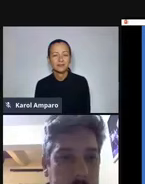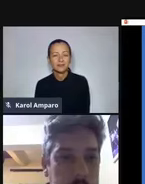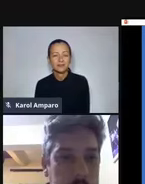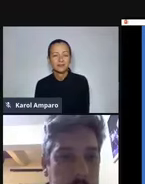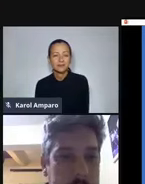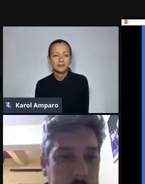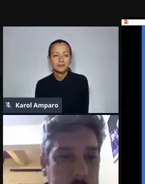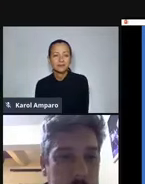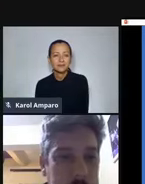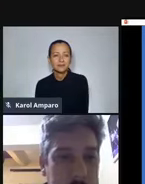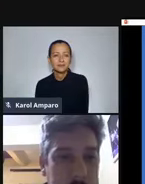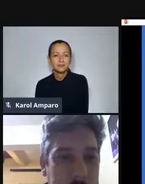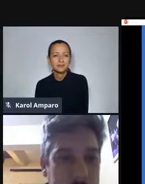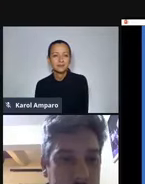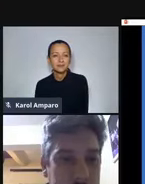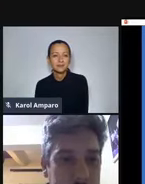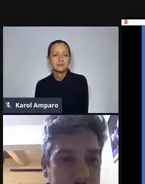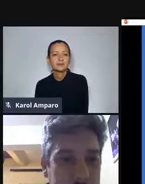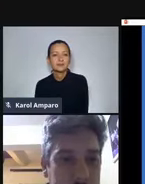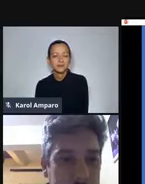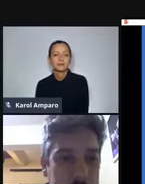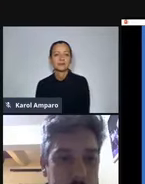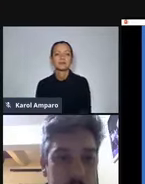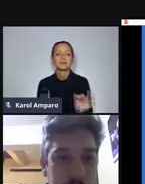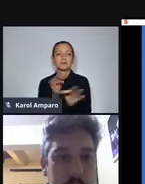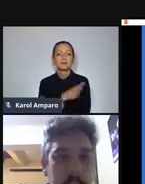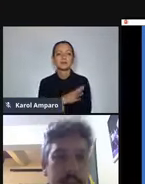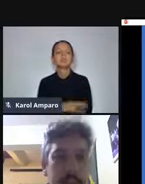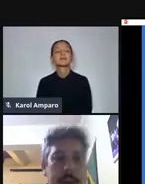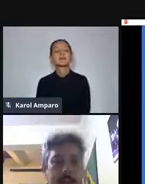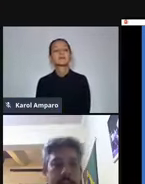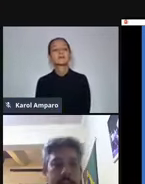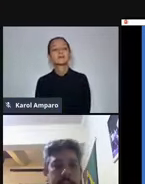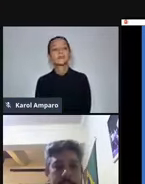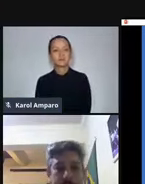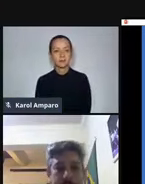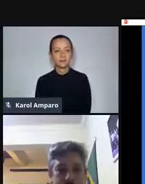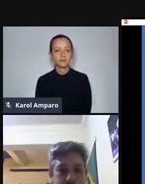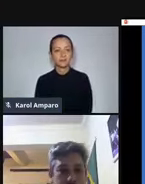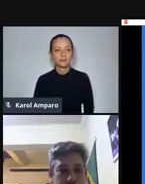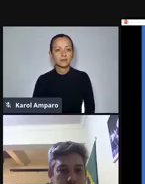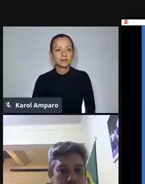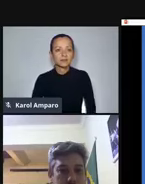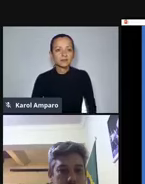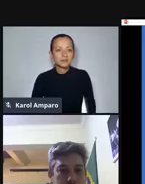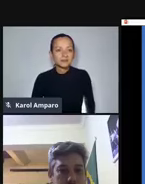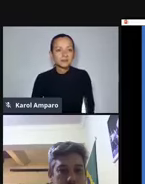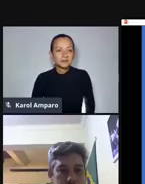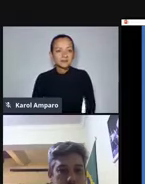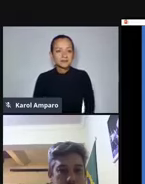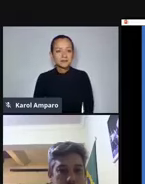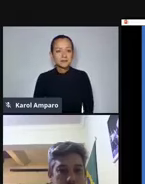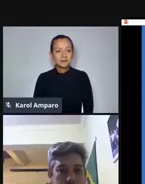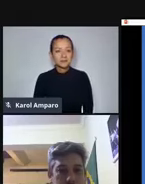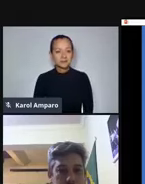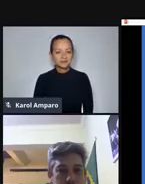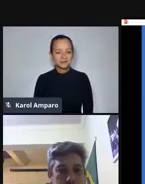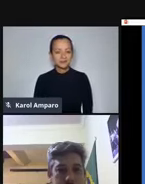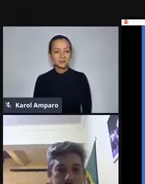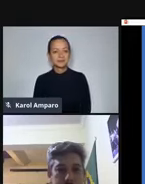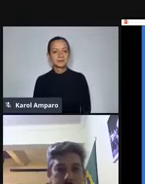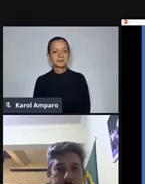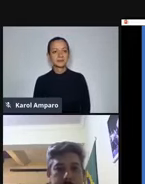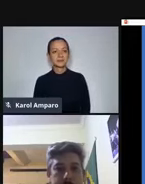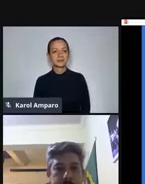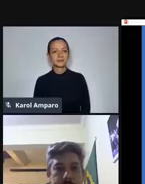Tem que desconectar o celular, hein? Isso. Maravilha. Vamos lá. Já fui. Já foi.